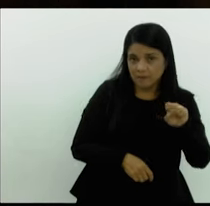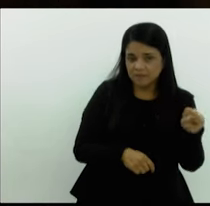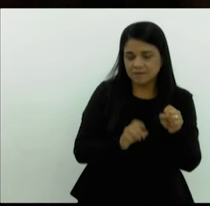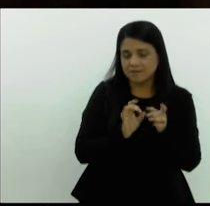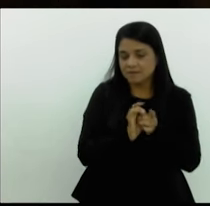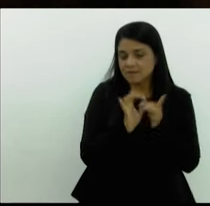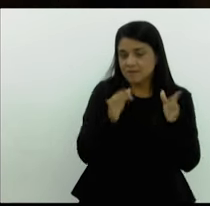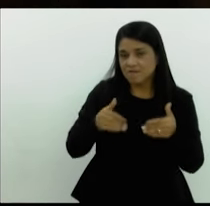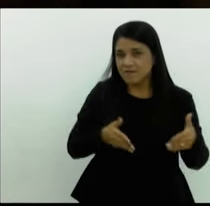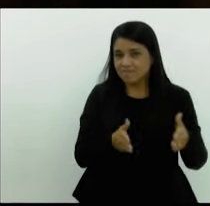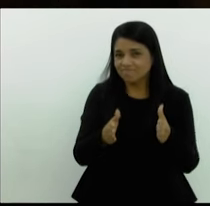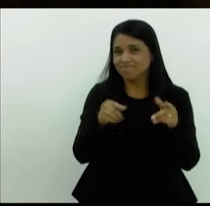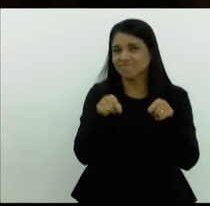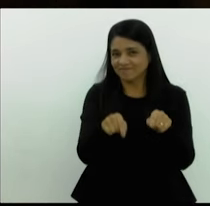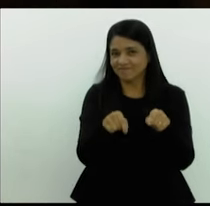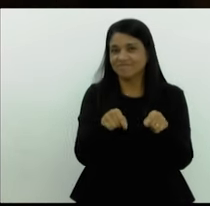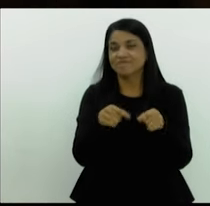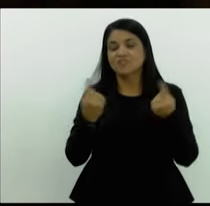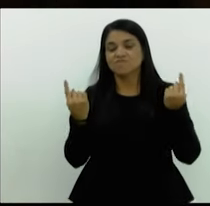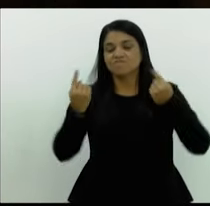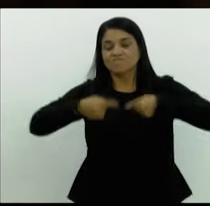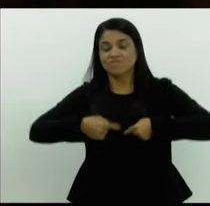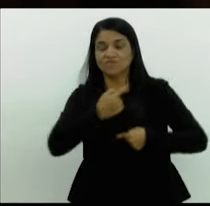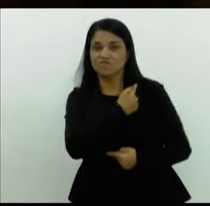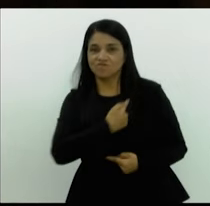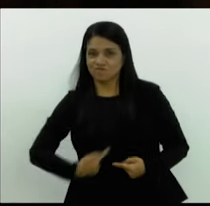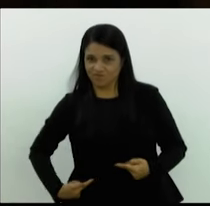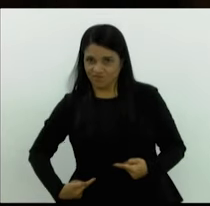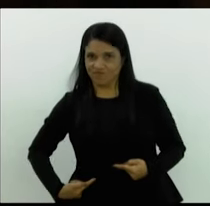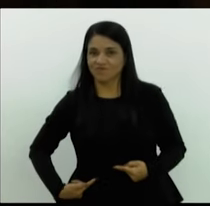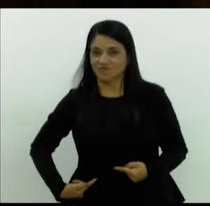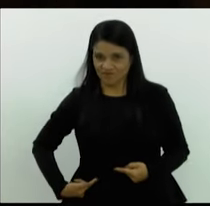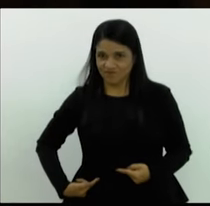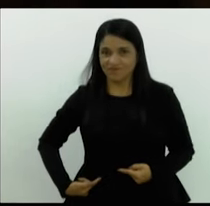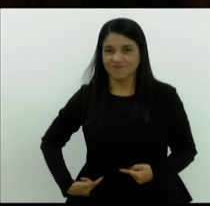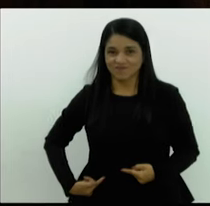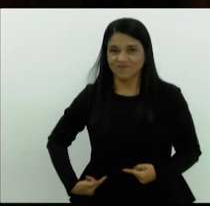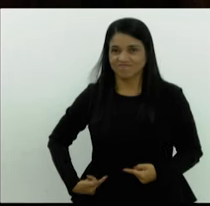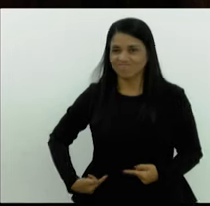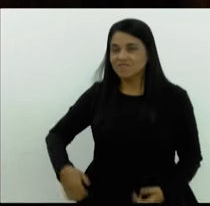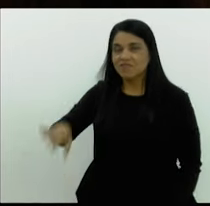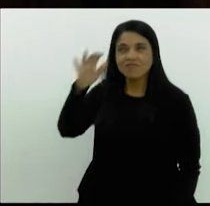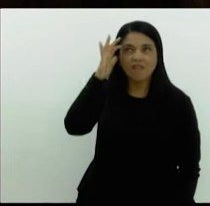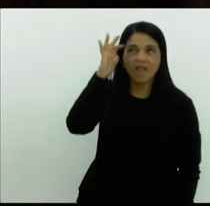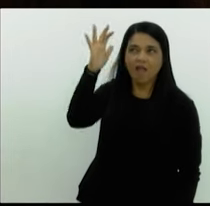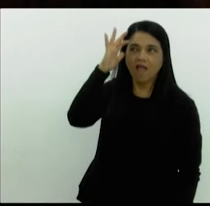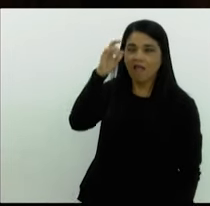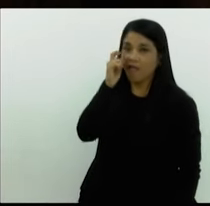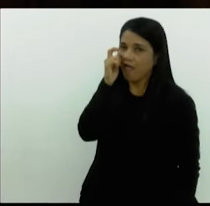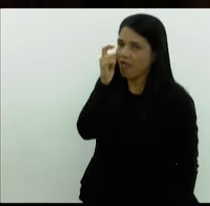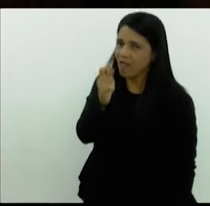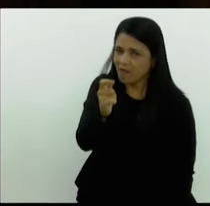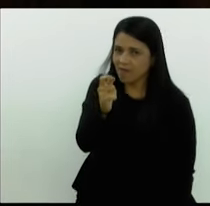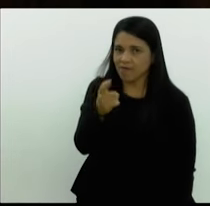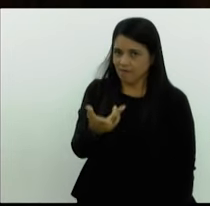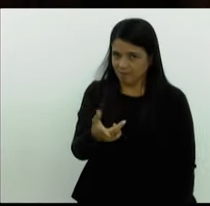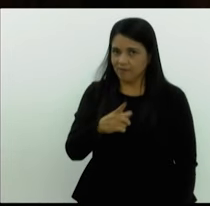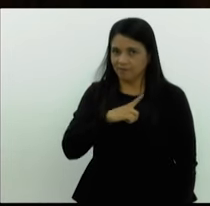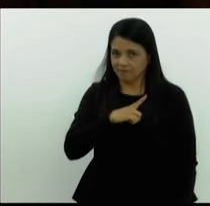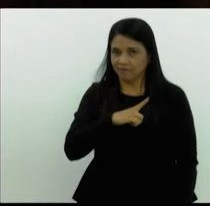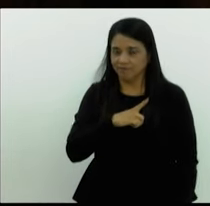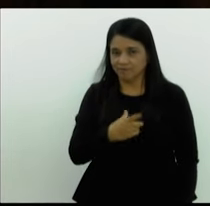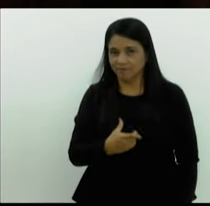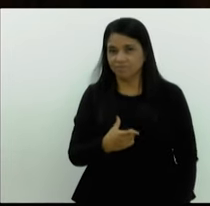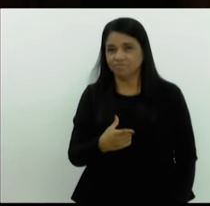livre para disputar o governo do Estado, esse que sempre foi a sua grande ambição. Portanto,